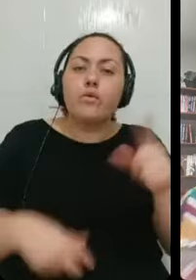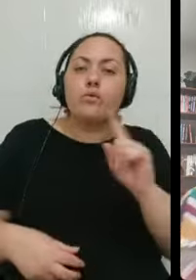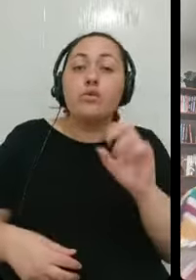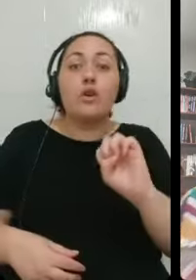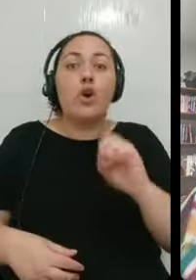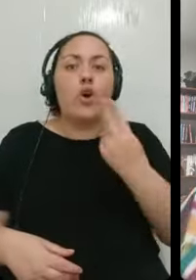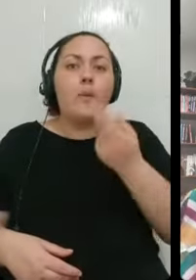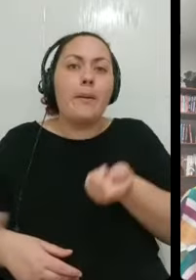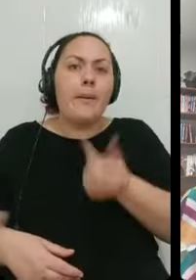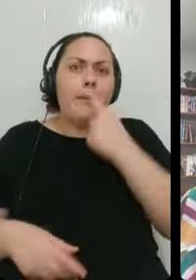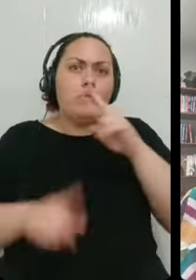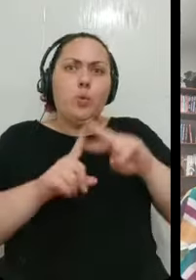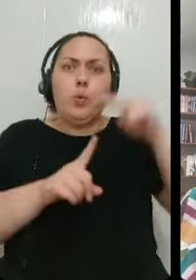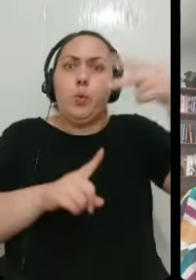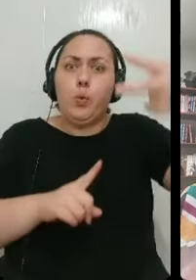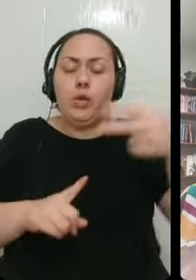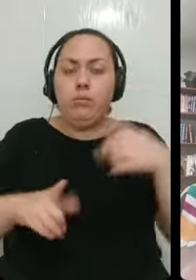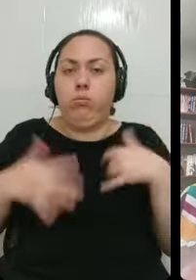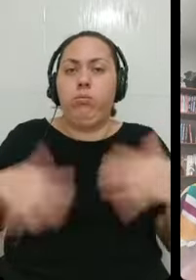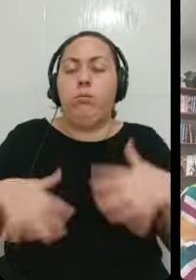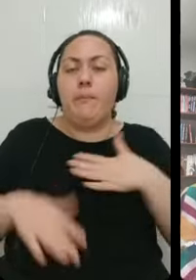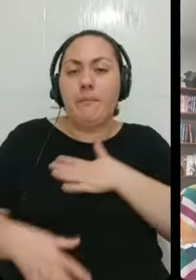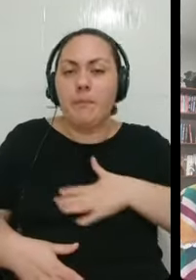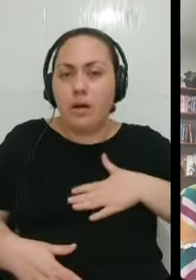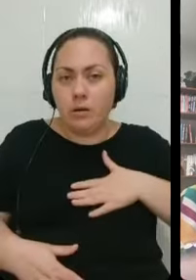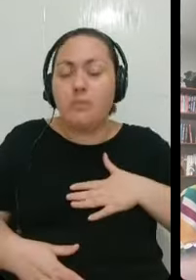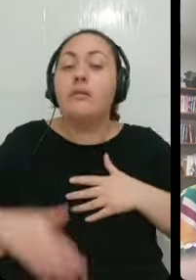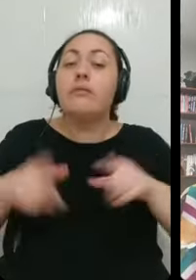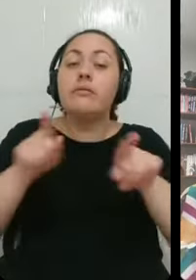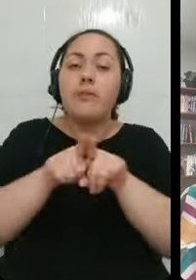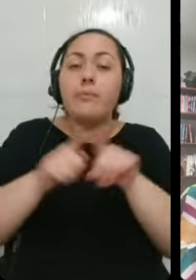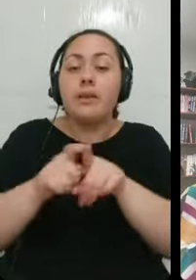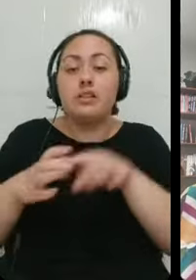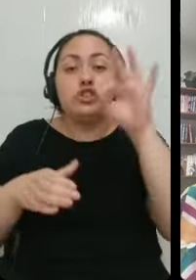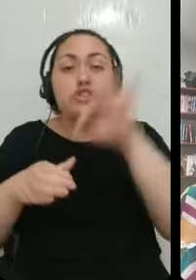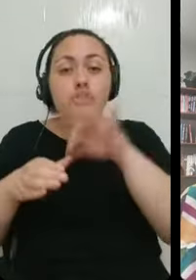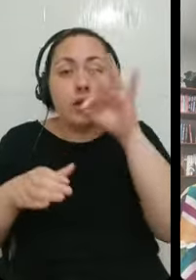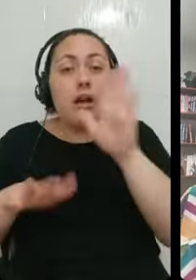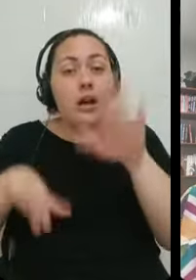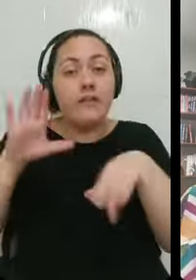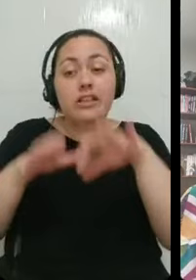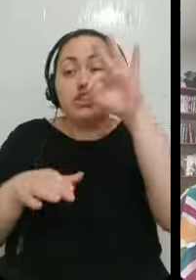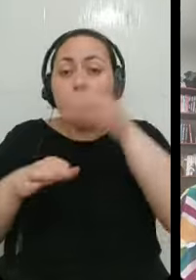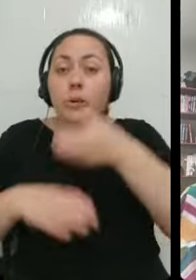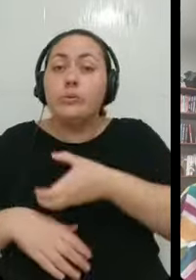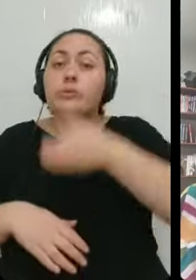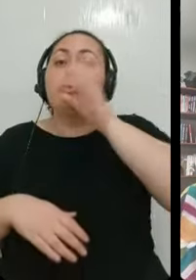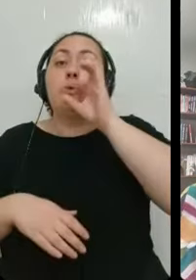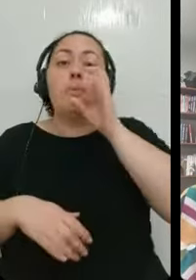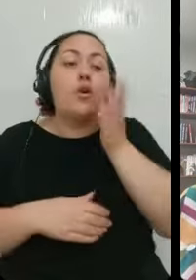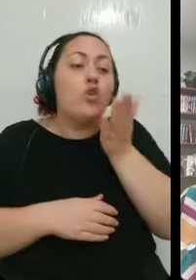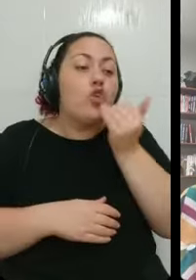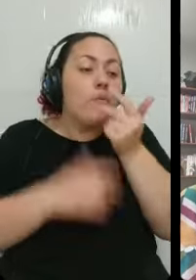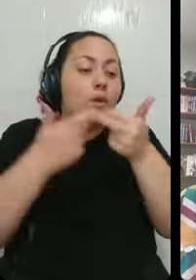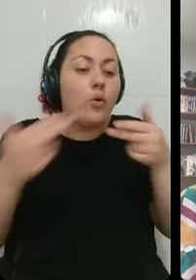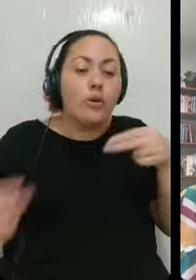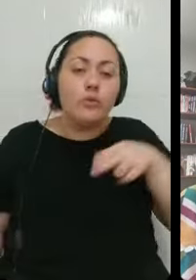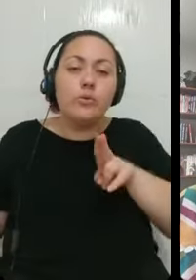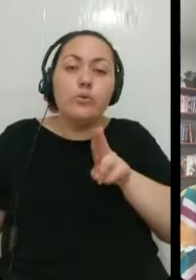chás também, né? Diminuir a absorção de alguns nutrientes. Então,